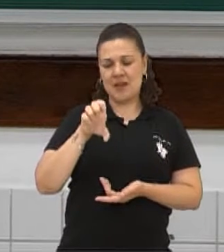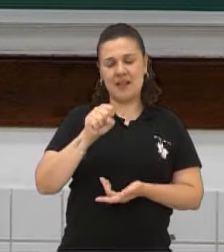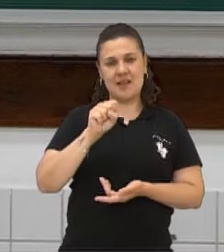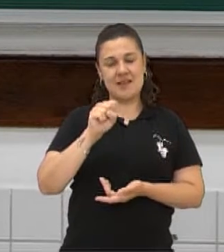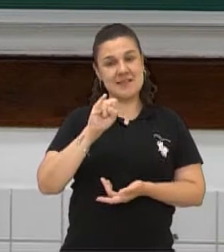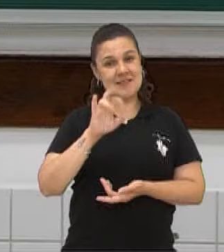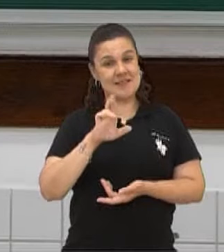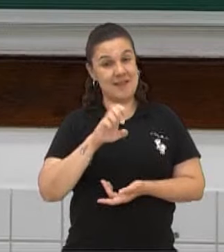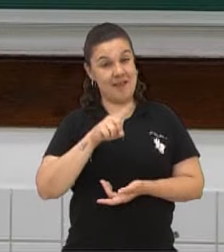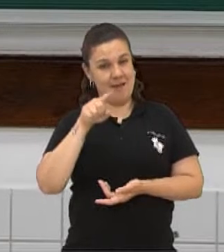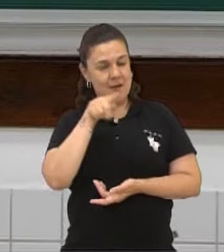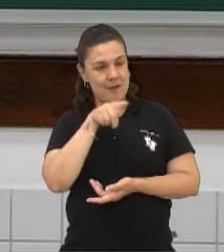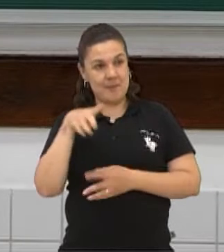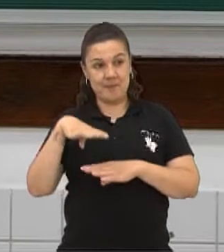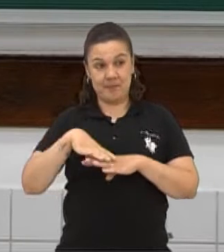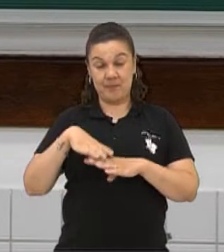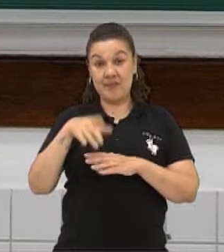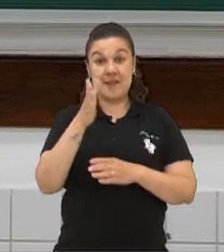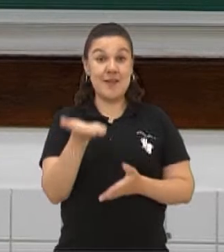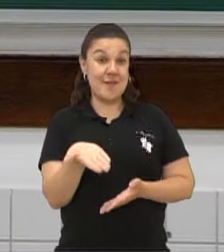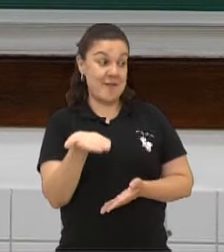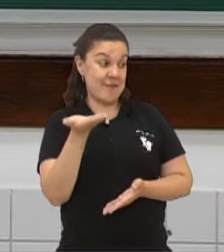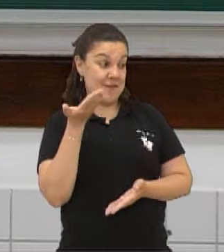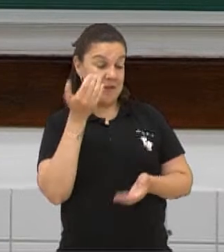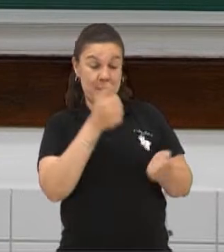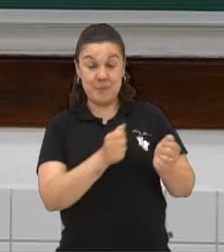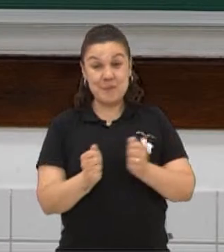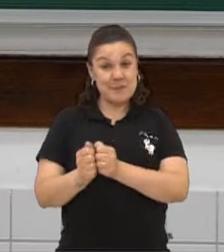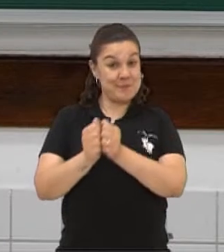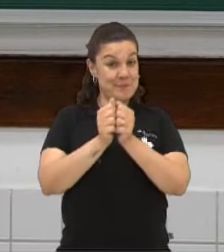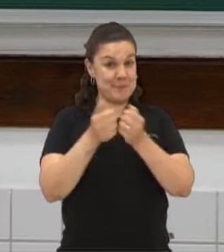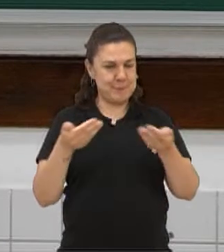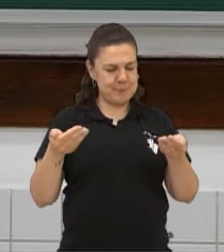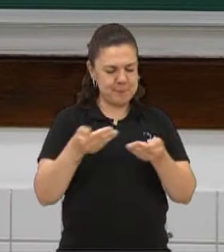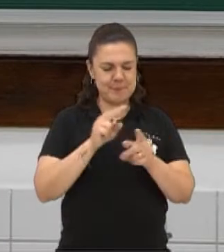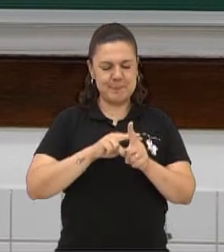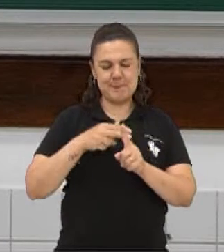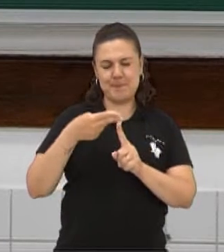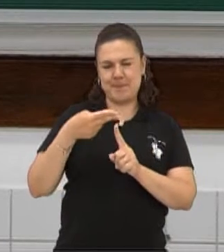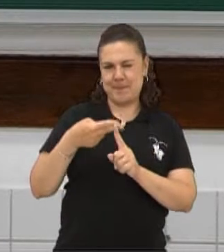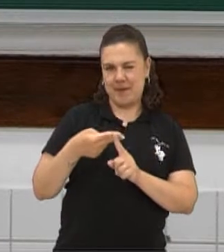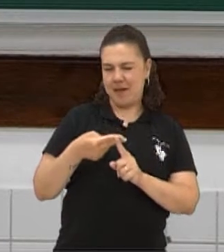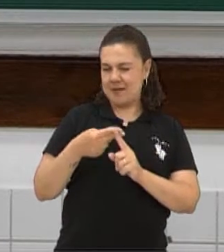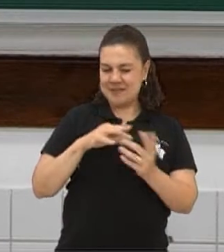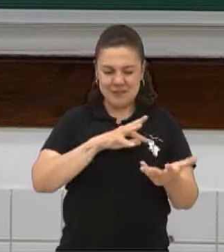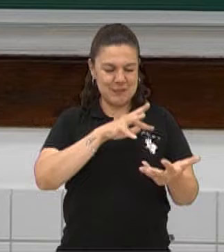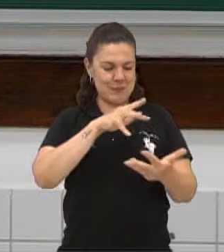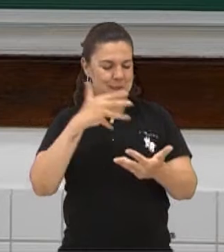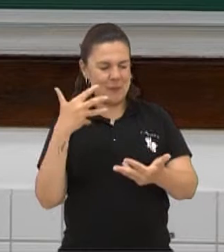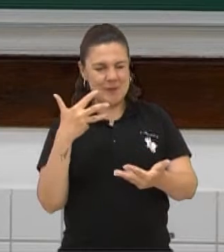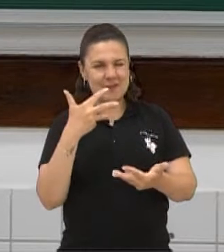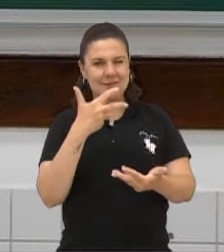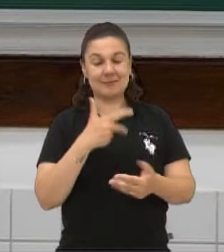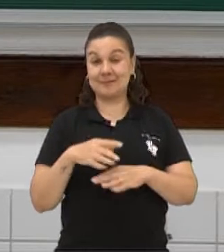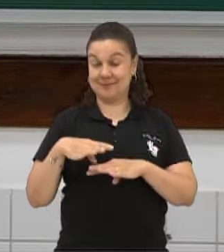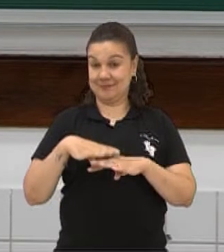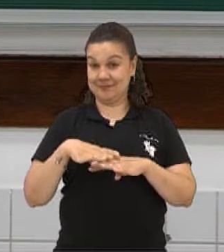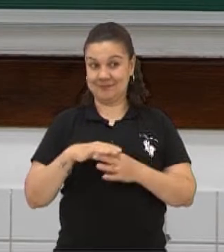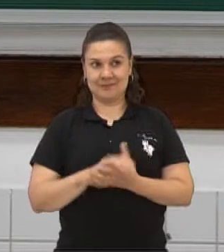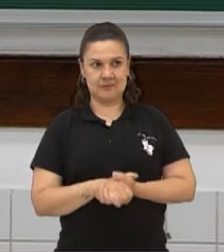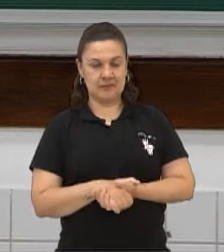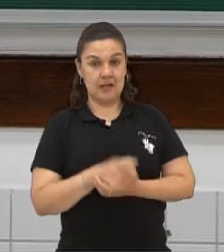Desirê, professora de matemática, e vamos juntos hoje com mais um pouco desse mundo fantástico que é a matemática,